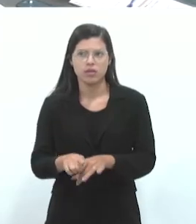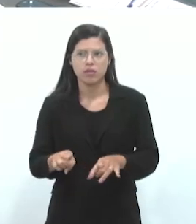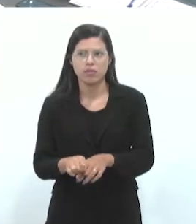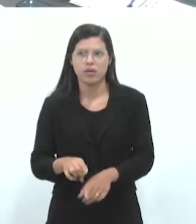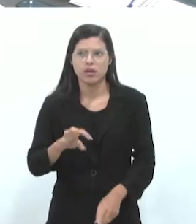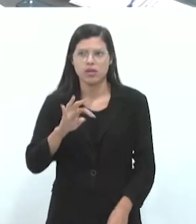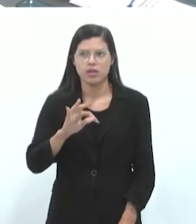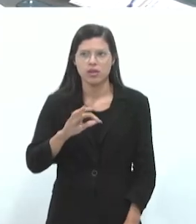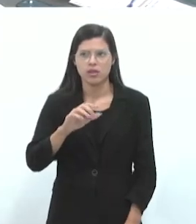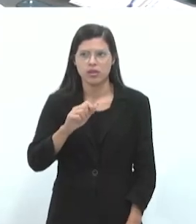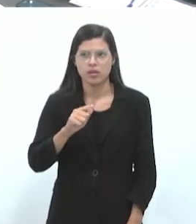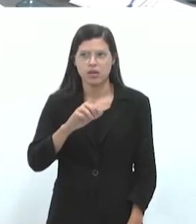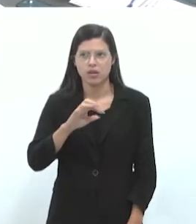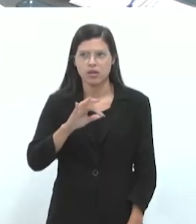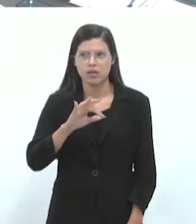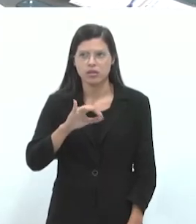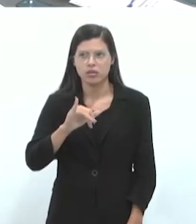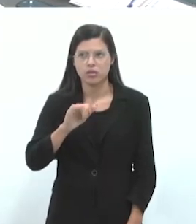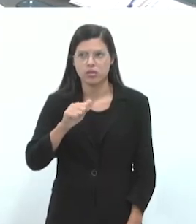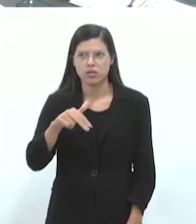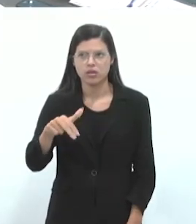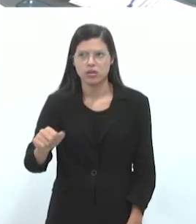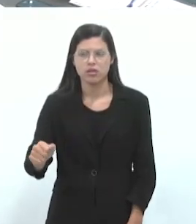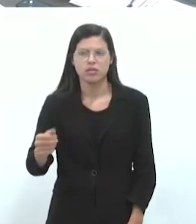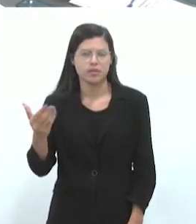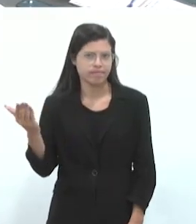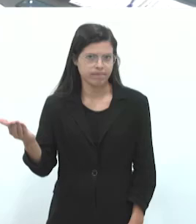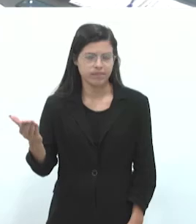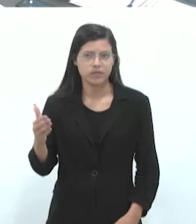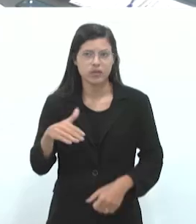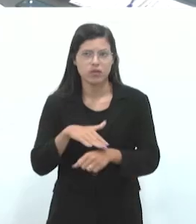conversando sobre a questão da TIS. Ora,